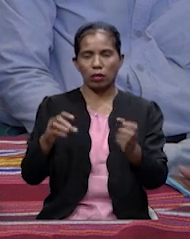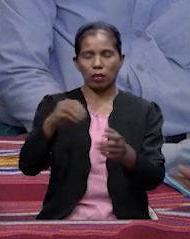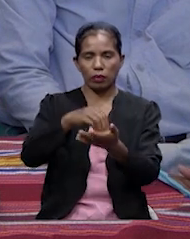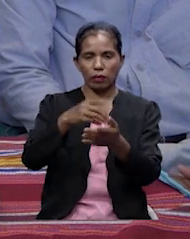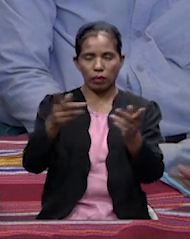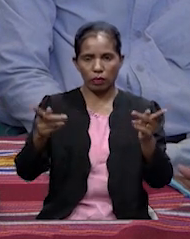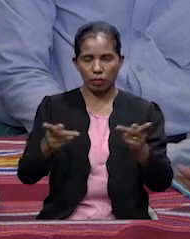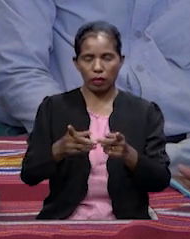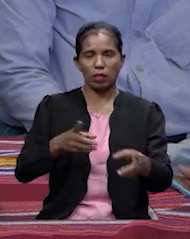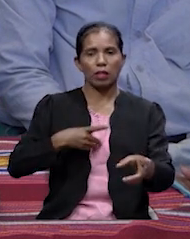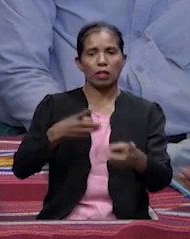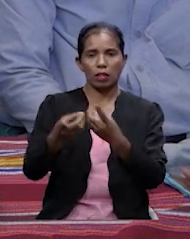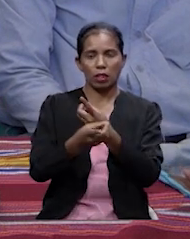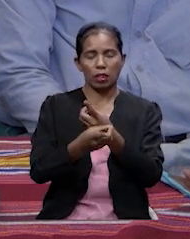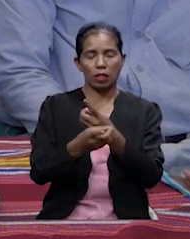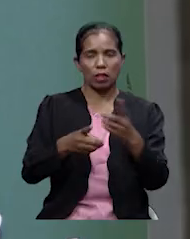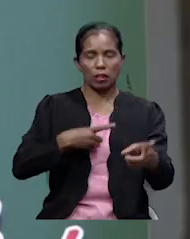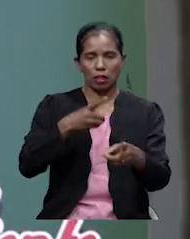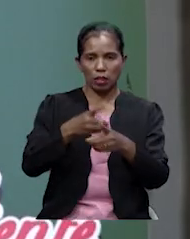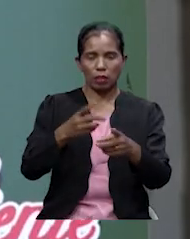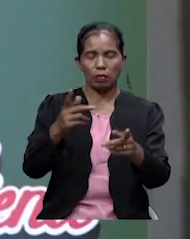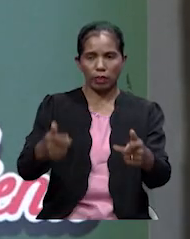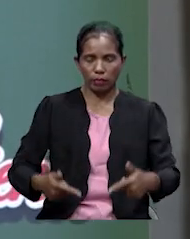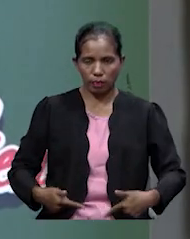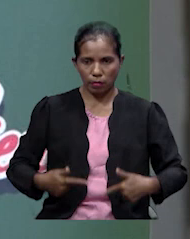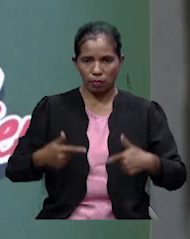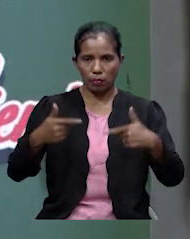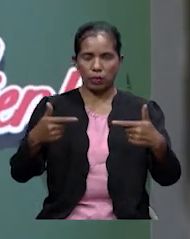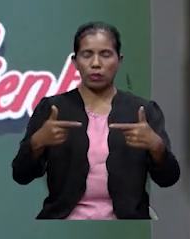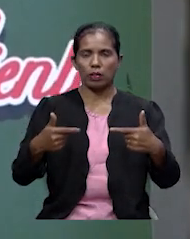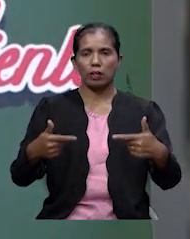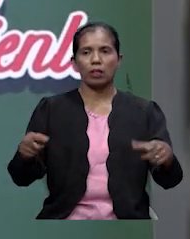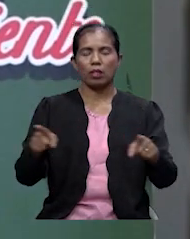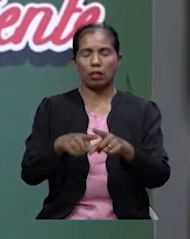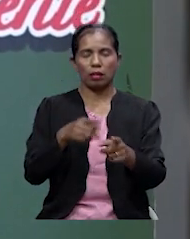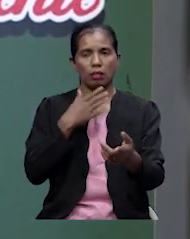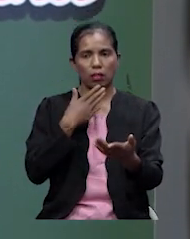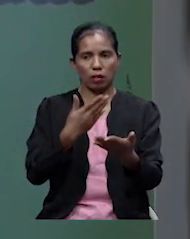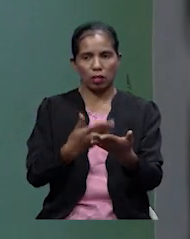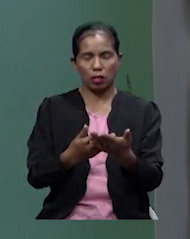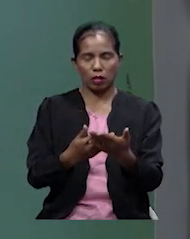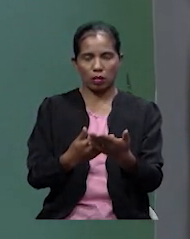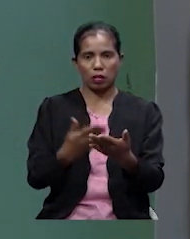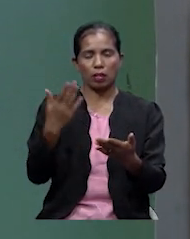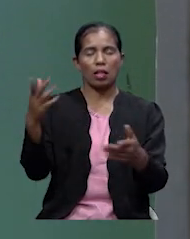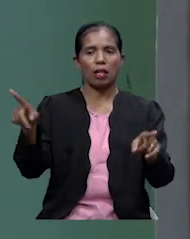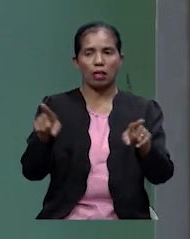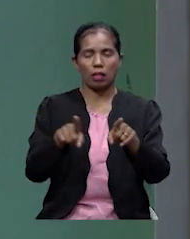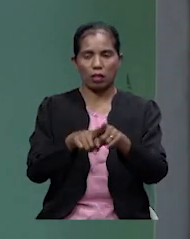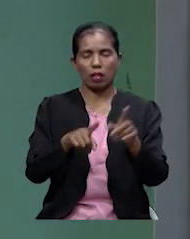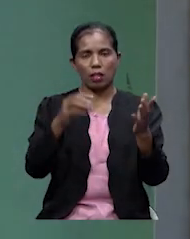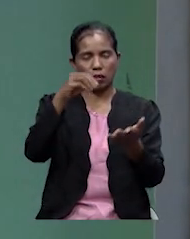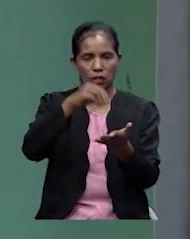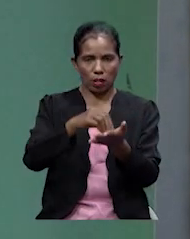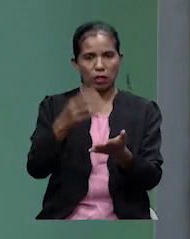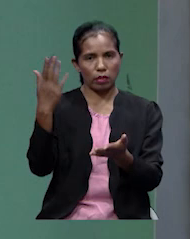ba direito ambiente, vida humana, necessário no ecologicamente equilibrado, hanesan, hatur ona